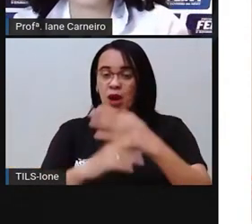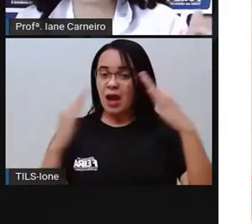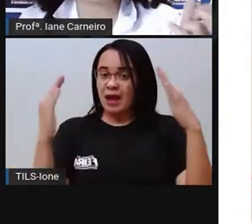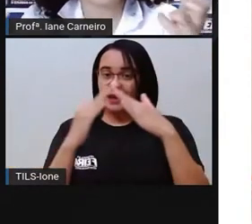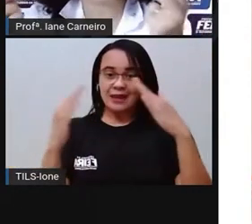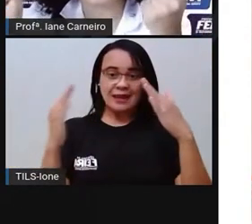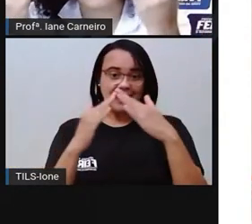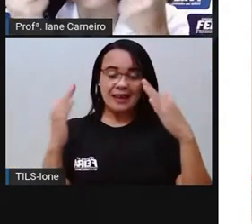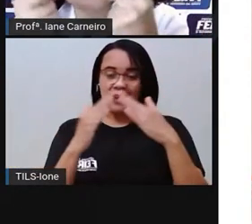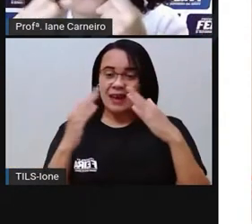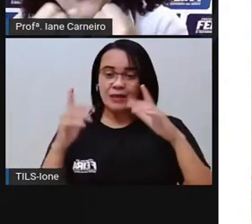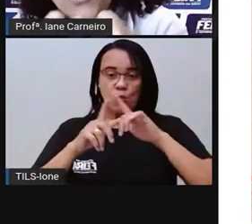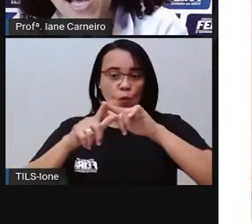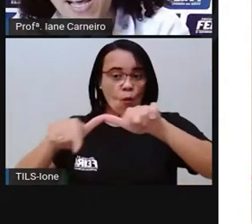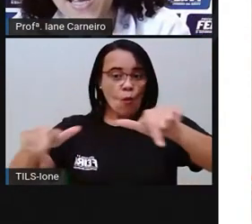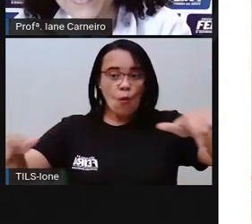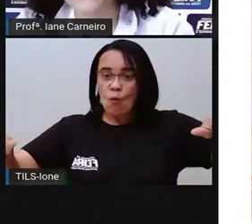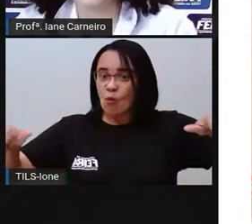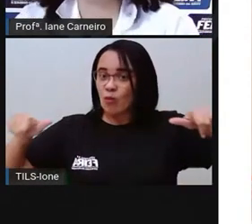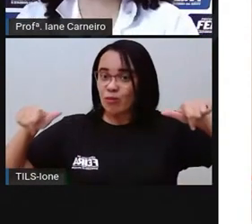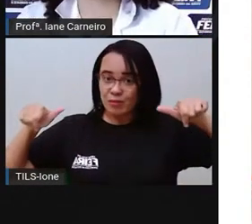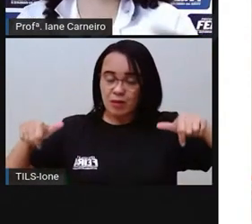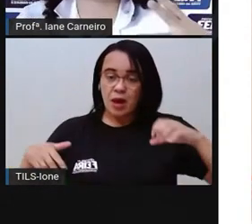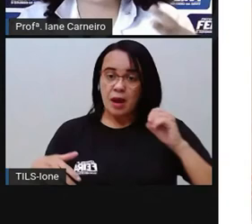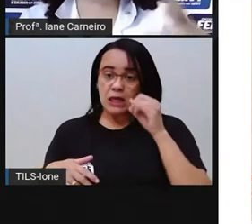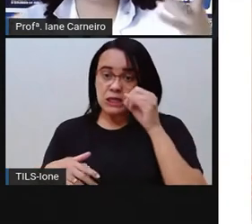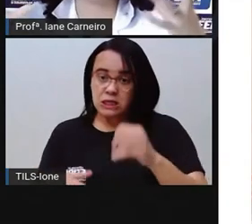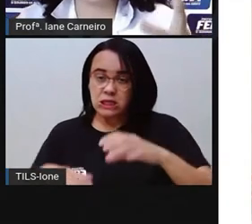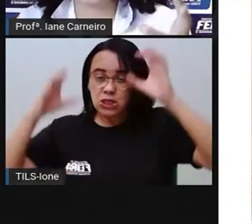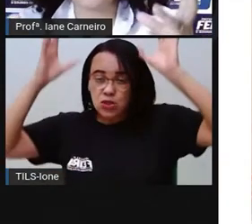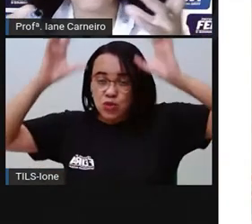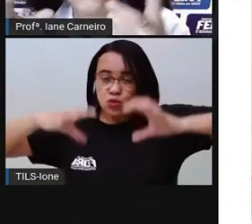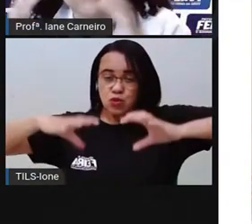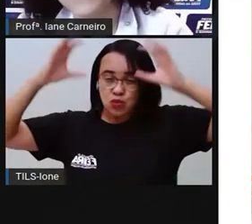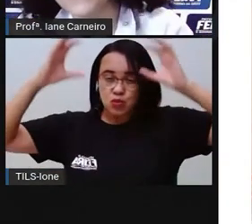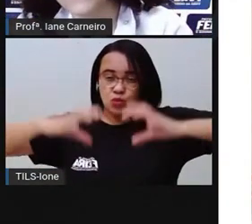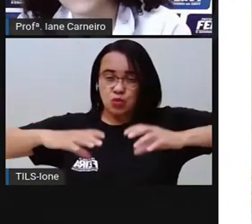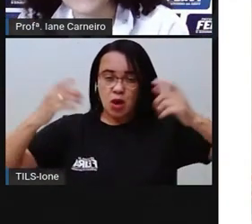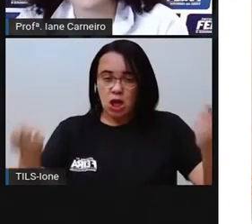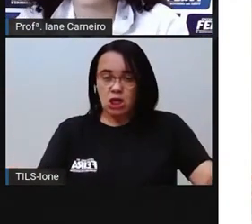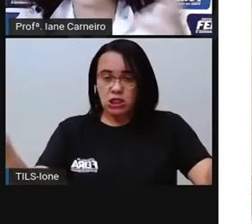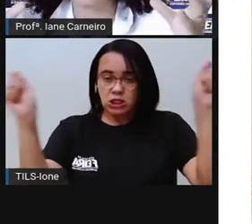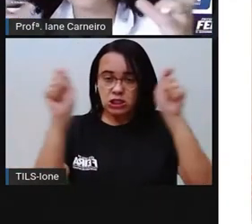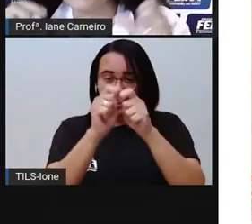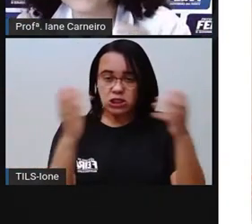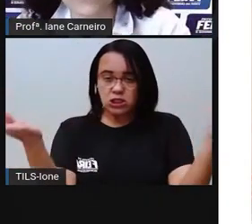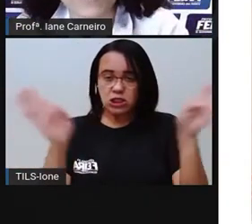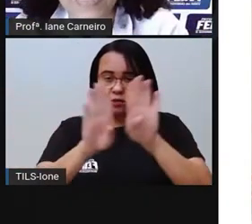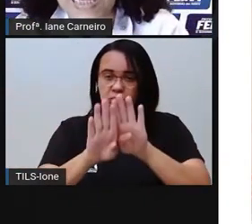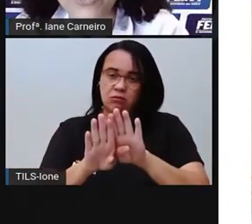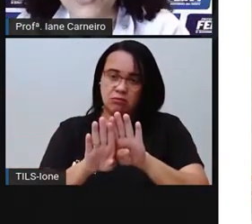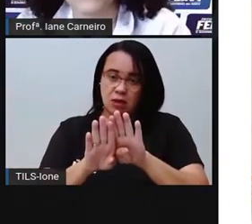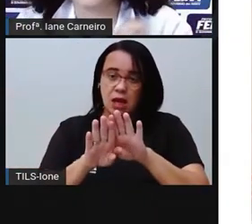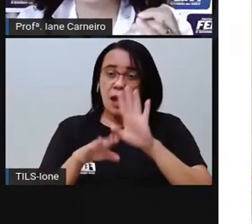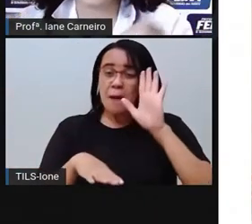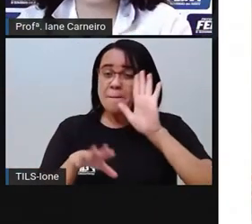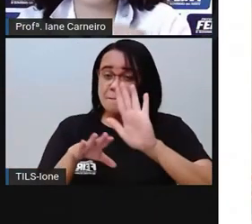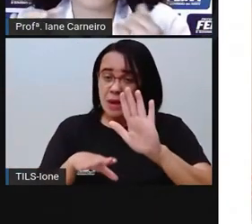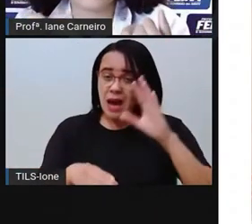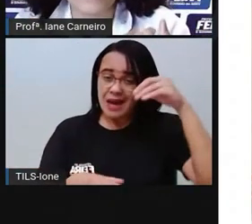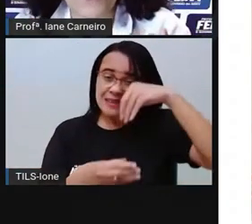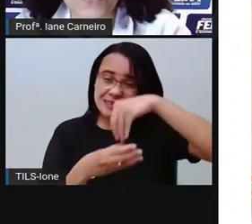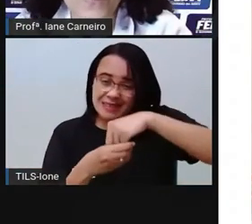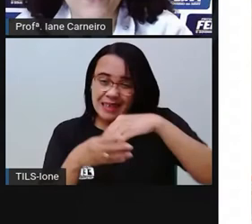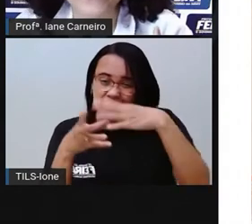chovendo, que a gente fica com a janelinha fechada, nossa casa fica úmida, né, ela acumula muita umidade. E aí